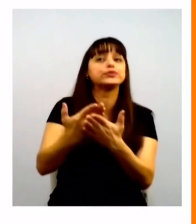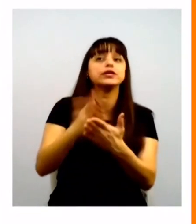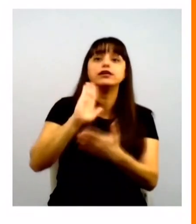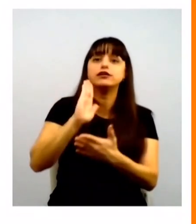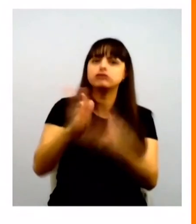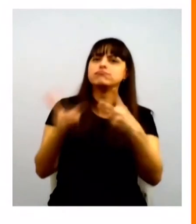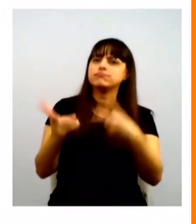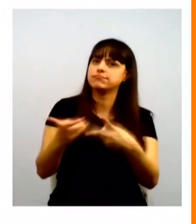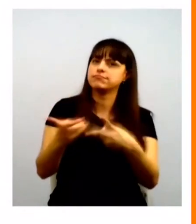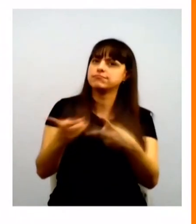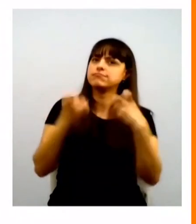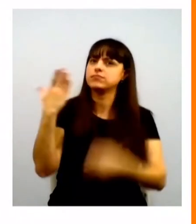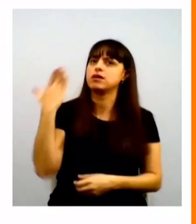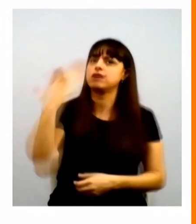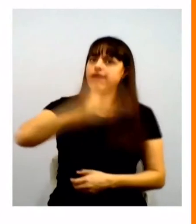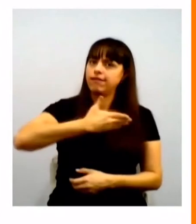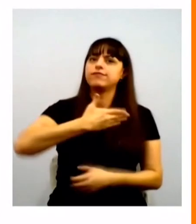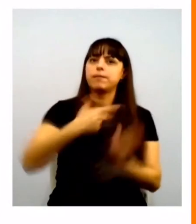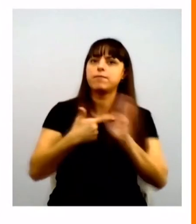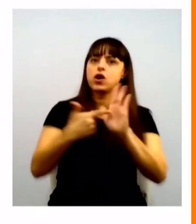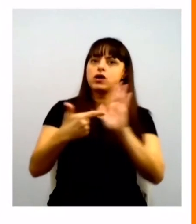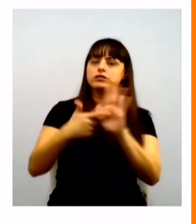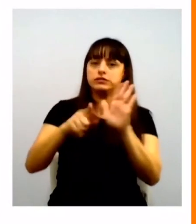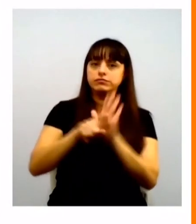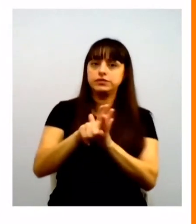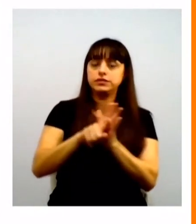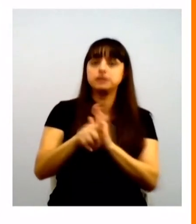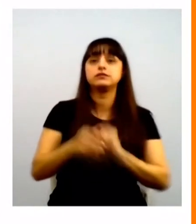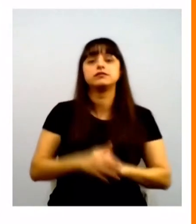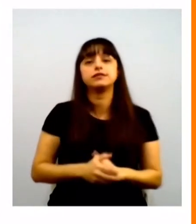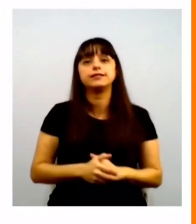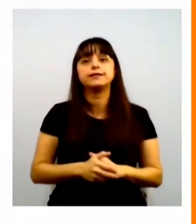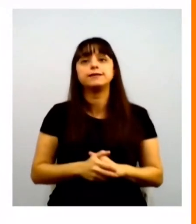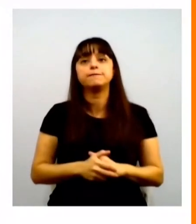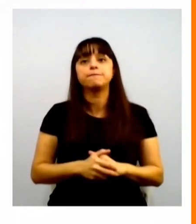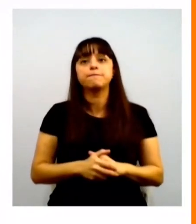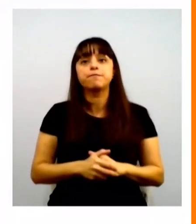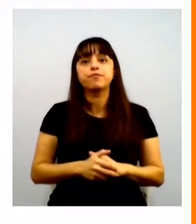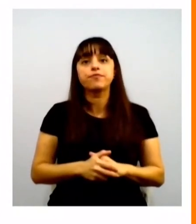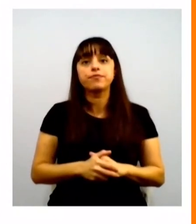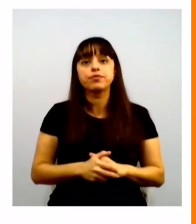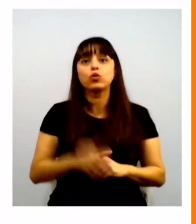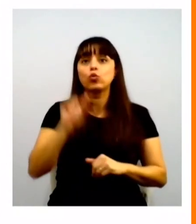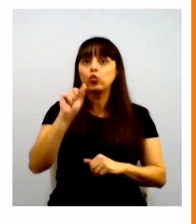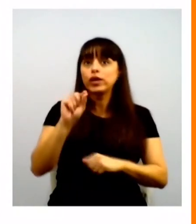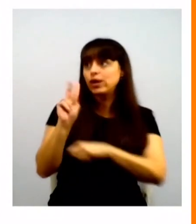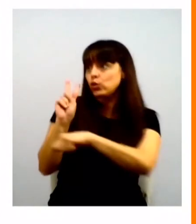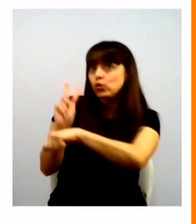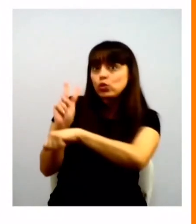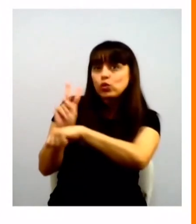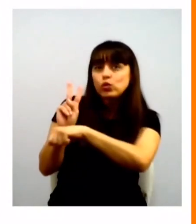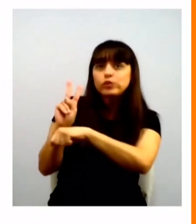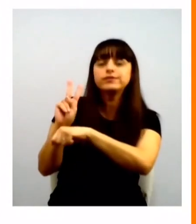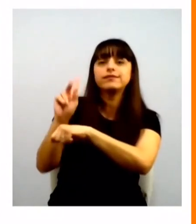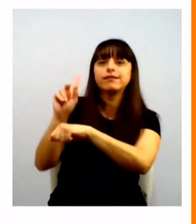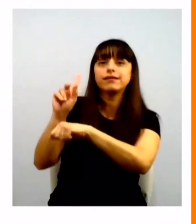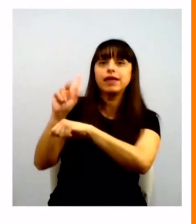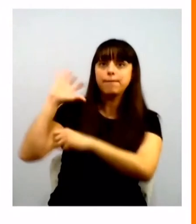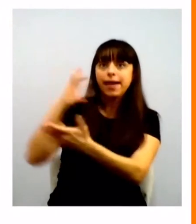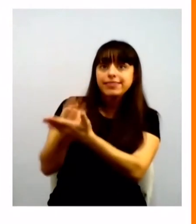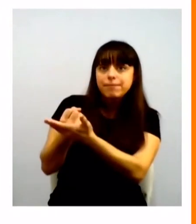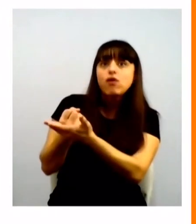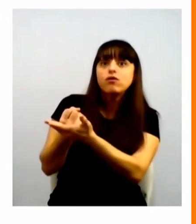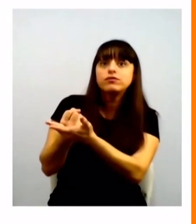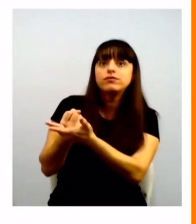A capacidade que tem para conservar o patrimônio tem uma capacidade